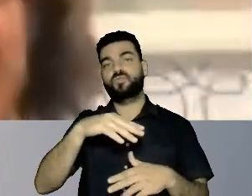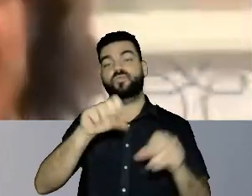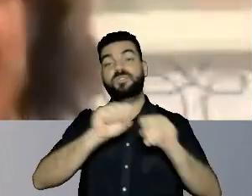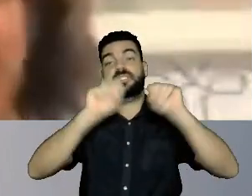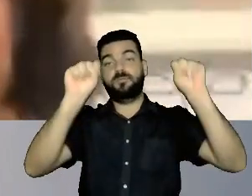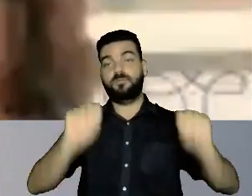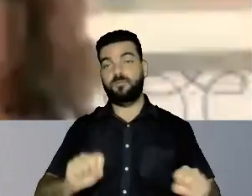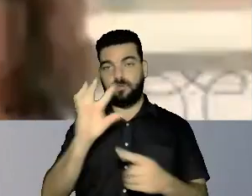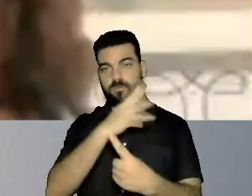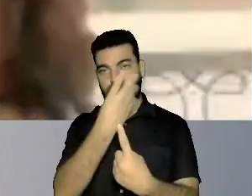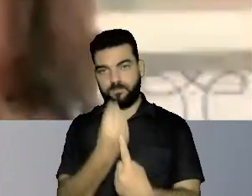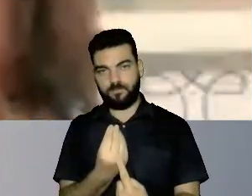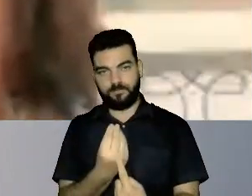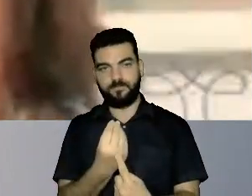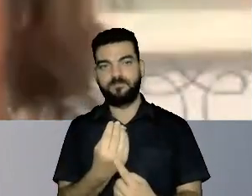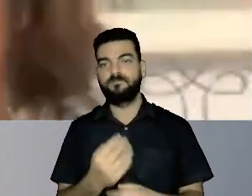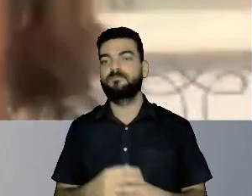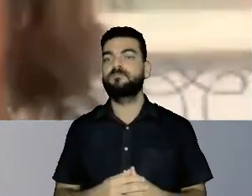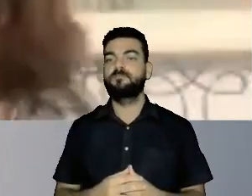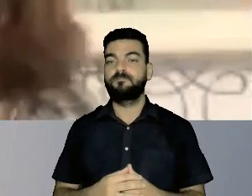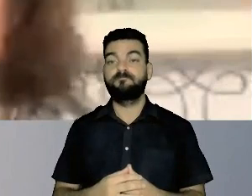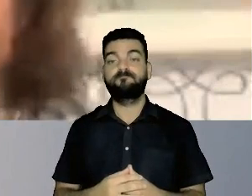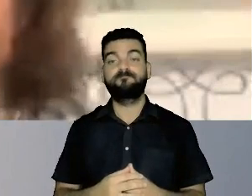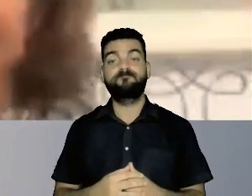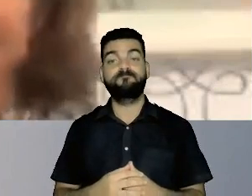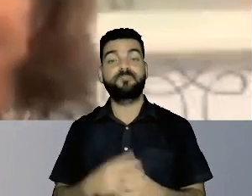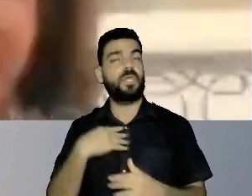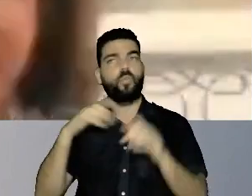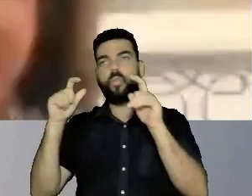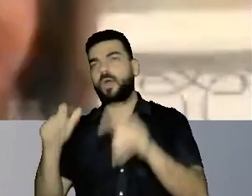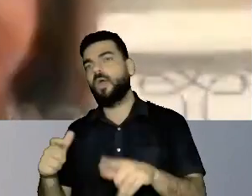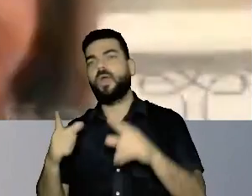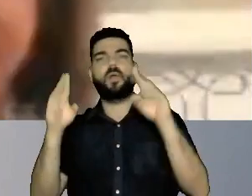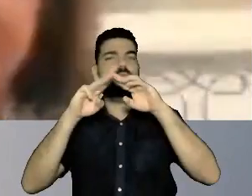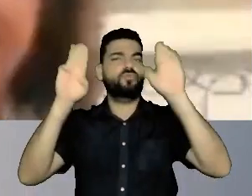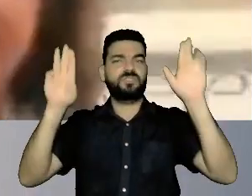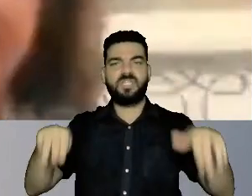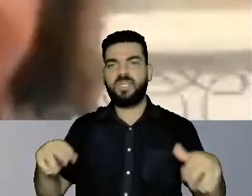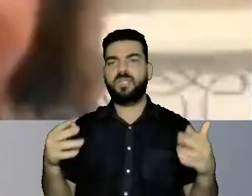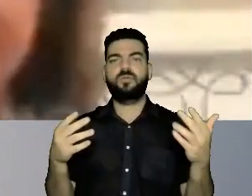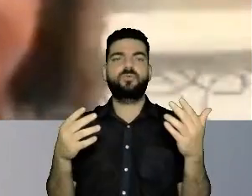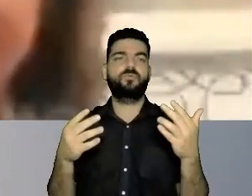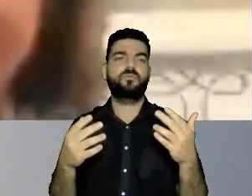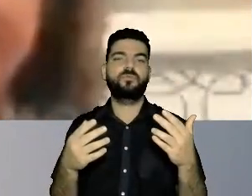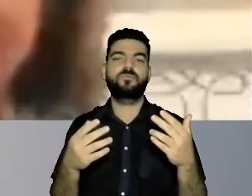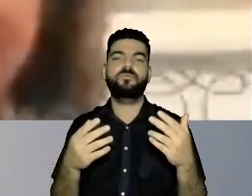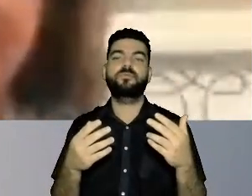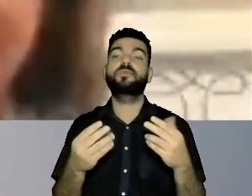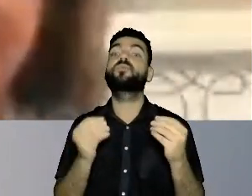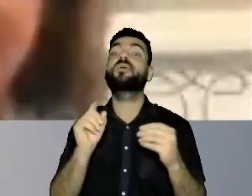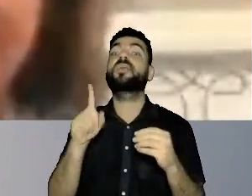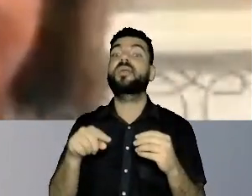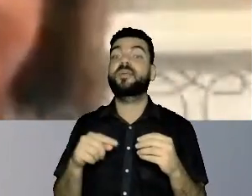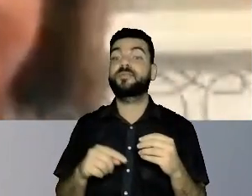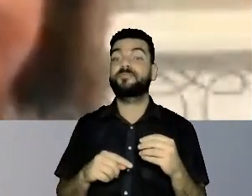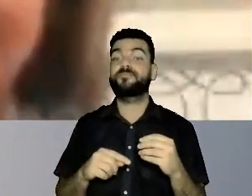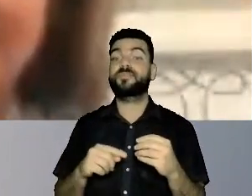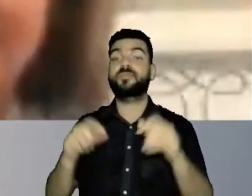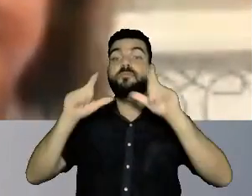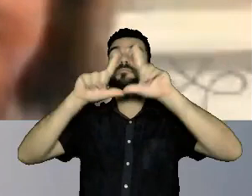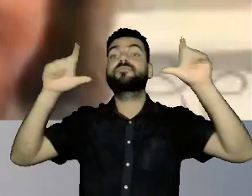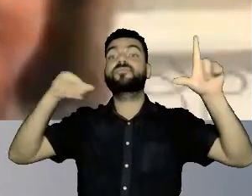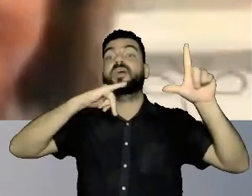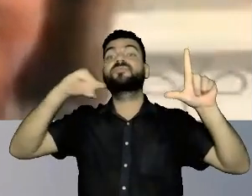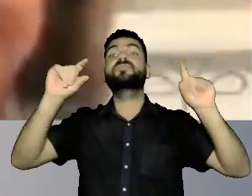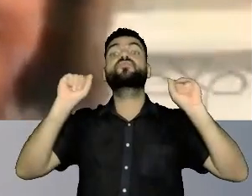a situação das mulheres nos espaços do sistema de arte. Entre esses espaços, que eu considero sistema de arte, as galerias,